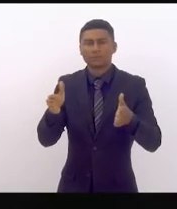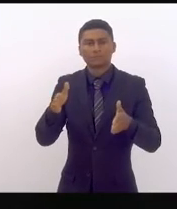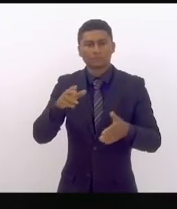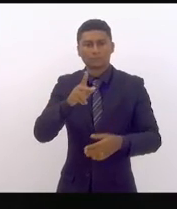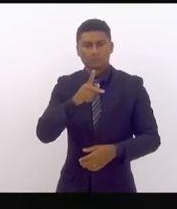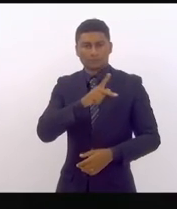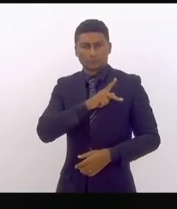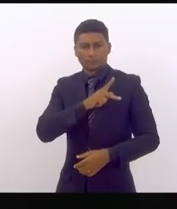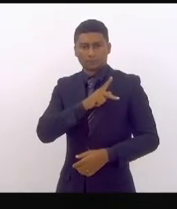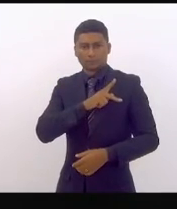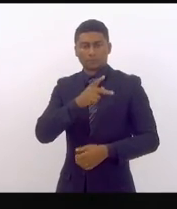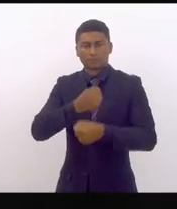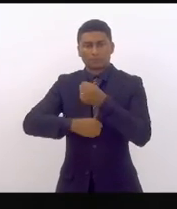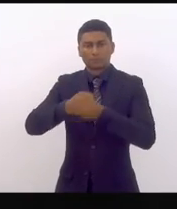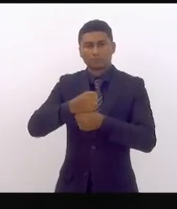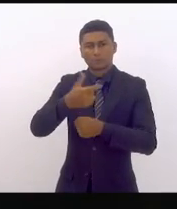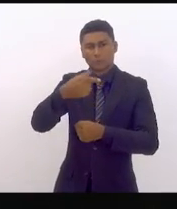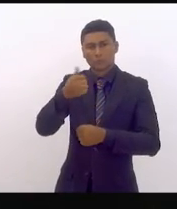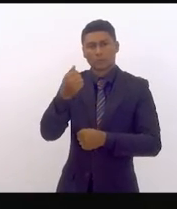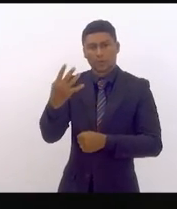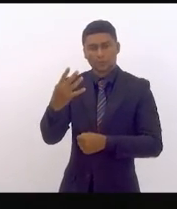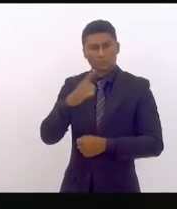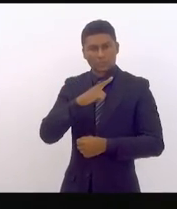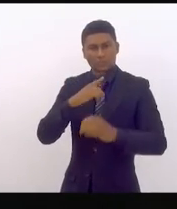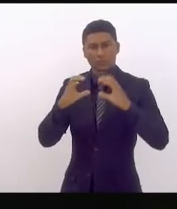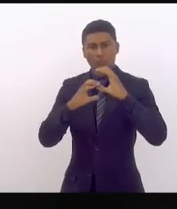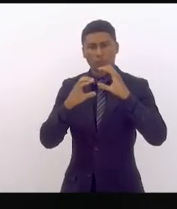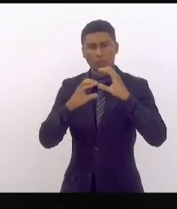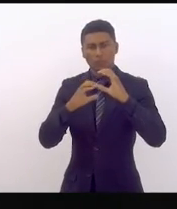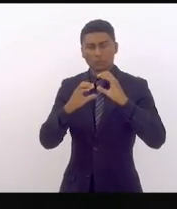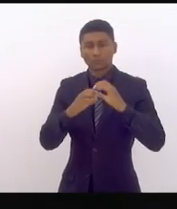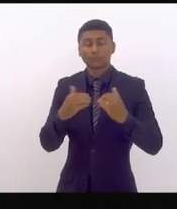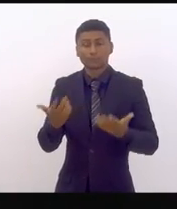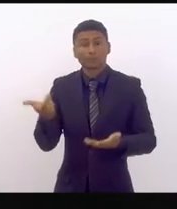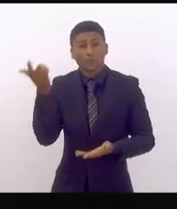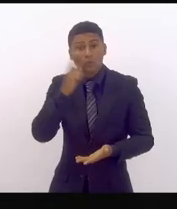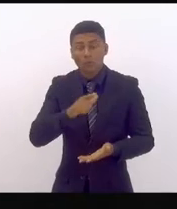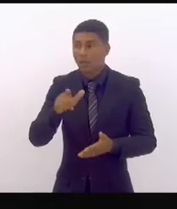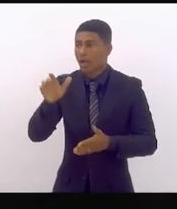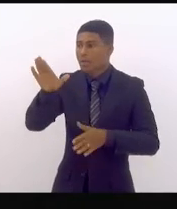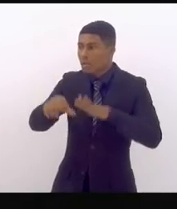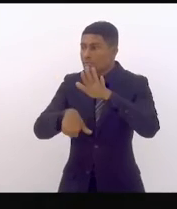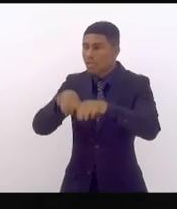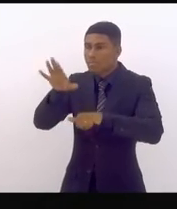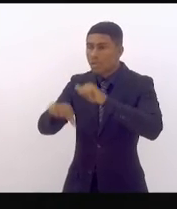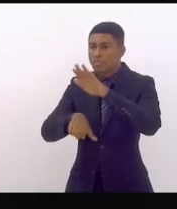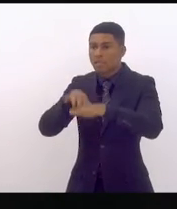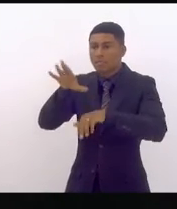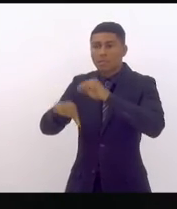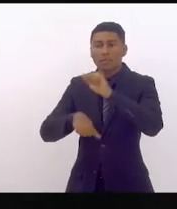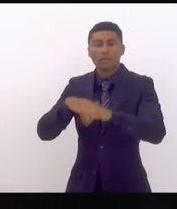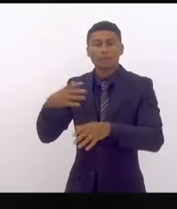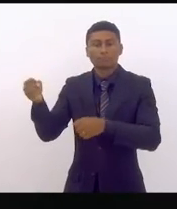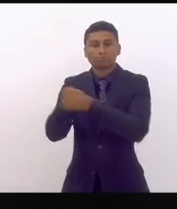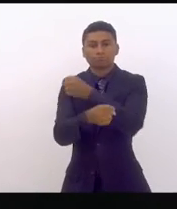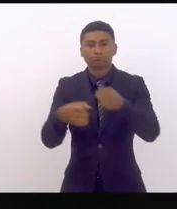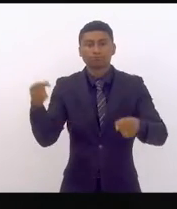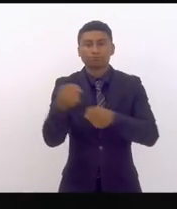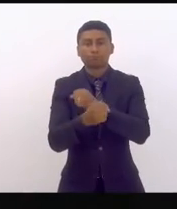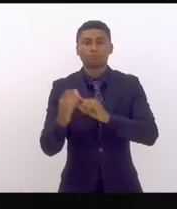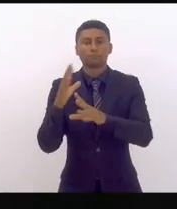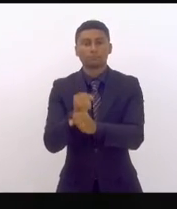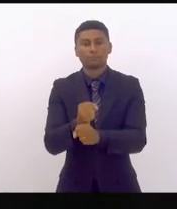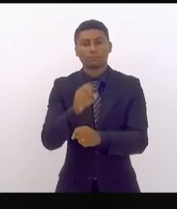2014 e tivemos um chamamento de 5.500 policiais prostituição